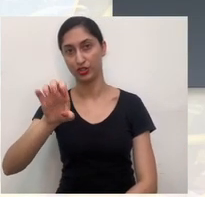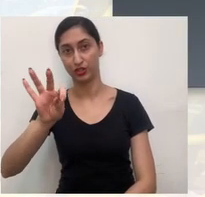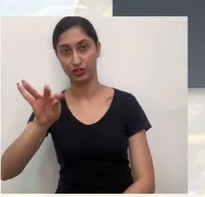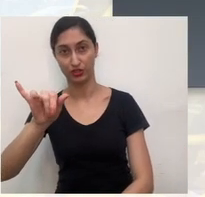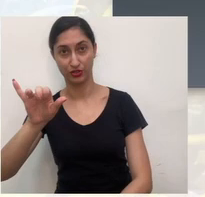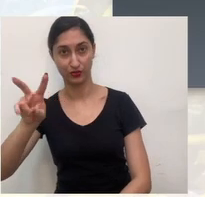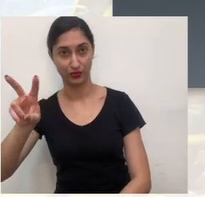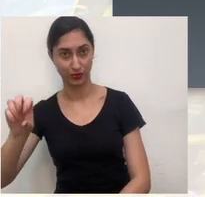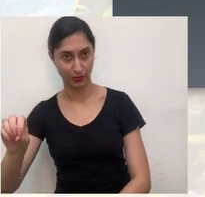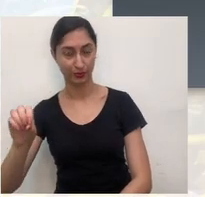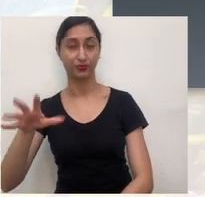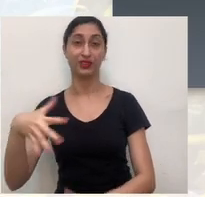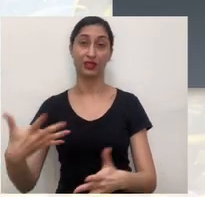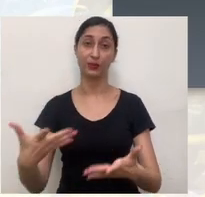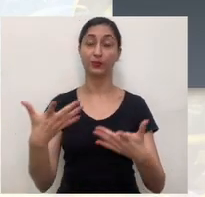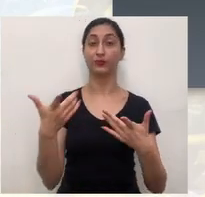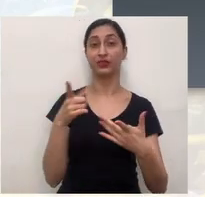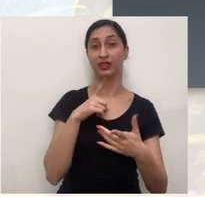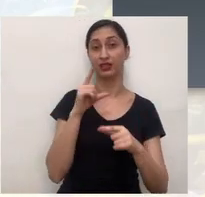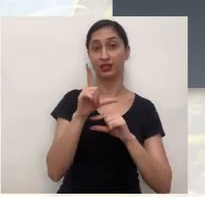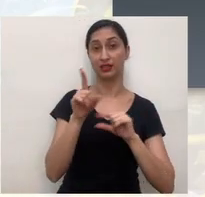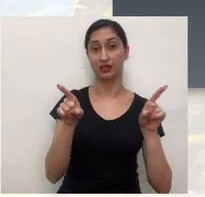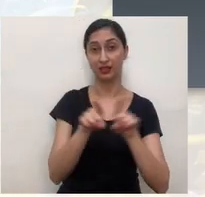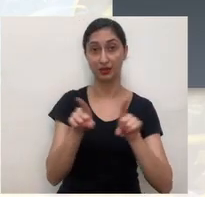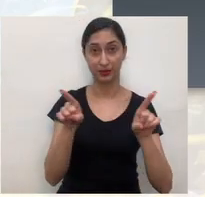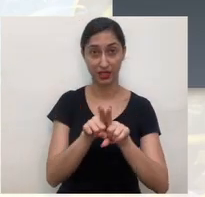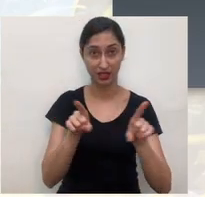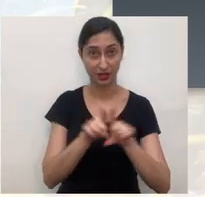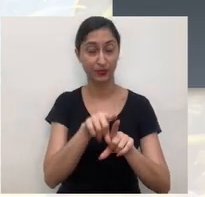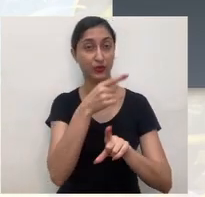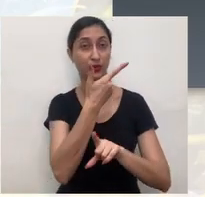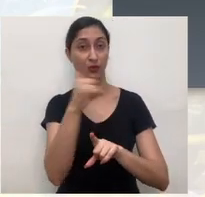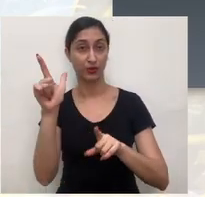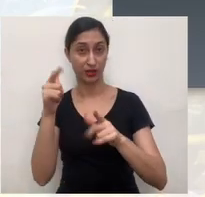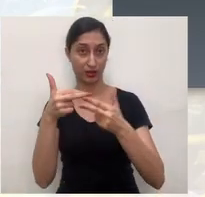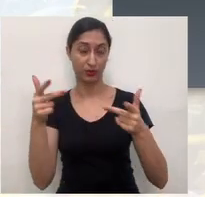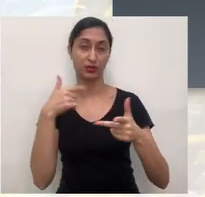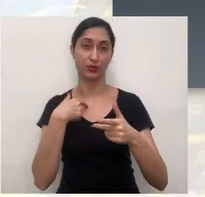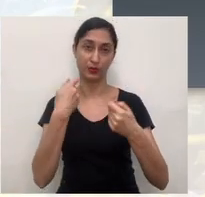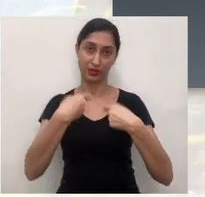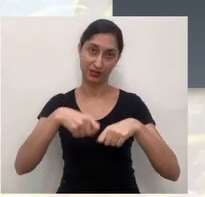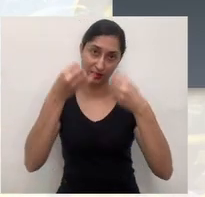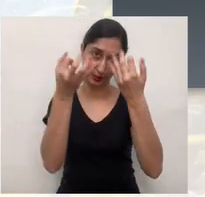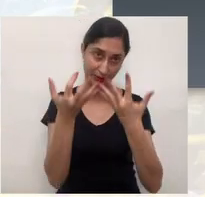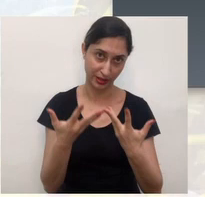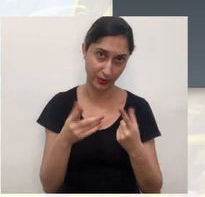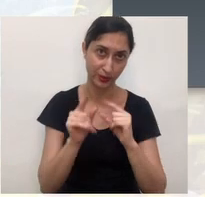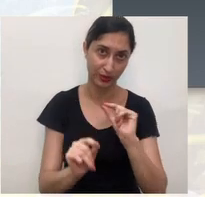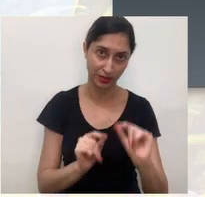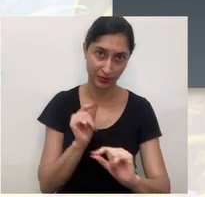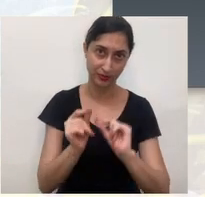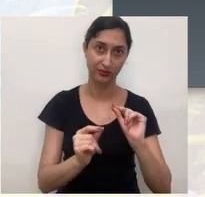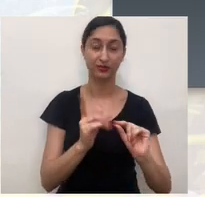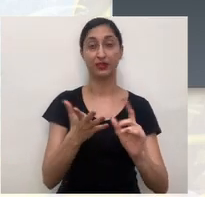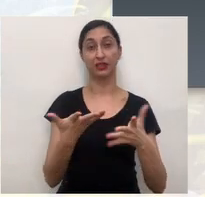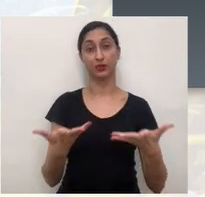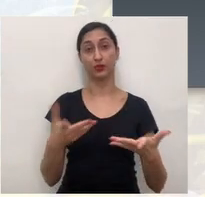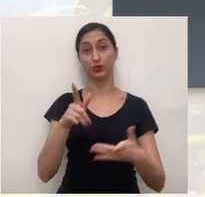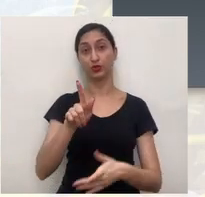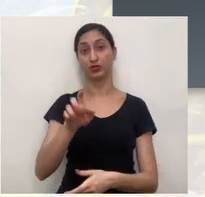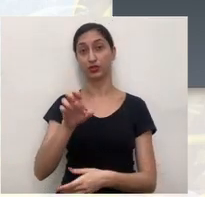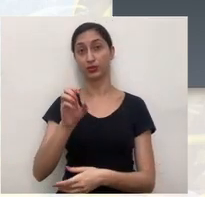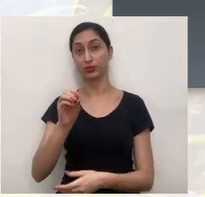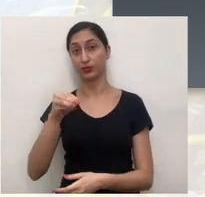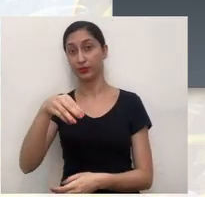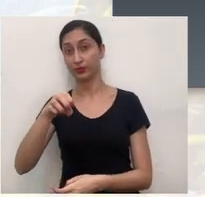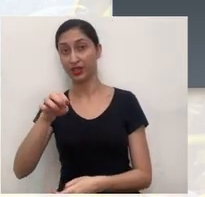além do mais, tem o seguinte, ainda tem uma outra observação que eu quero fazer, que é o seguinte: geometricamente, nós estamos no